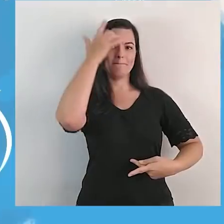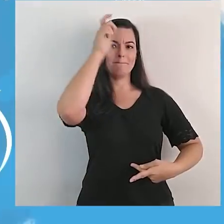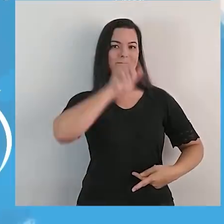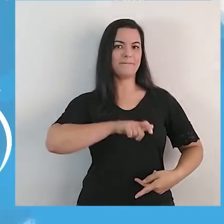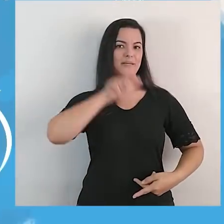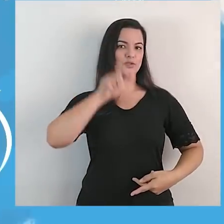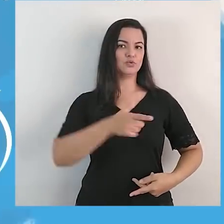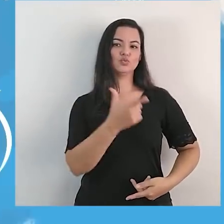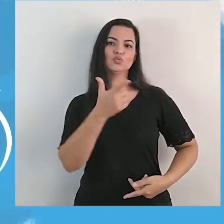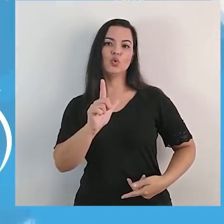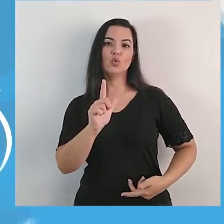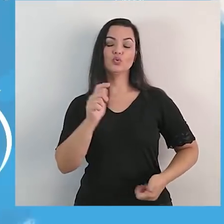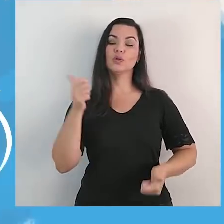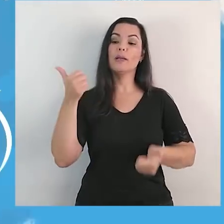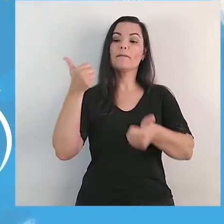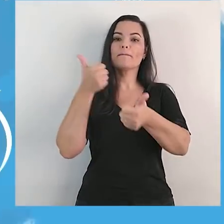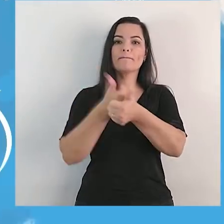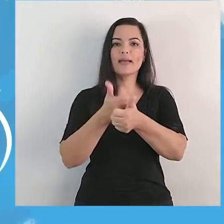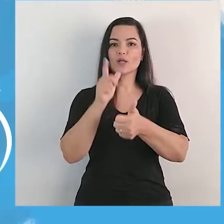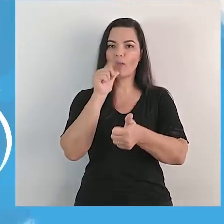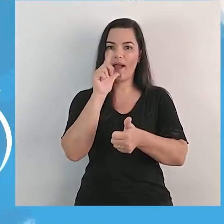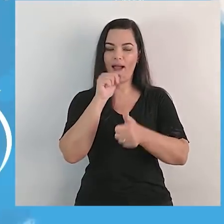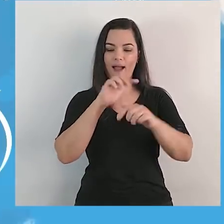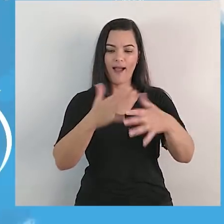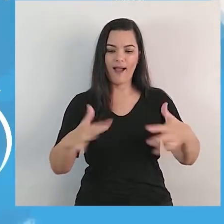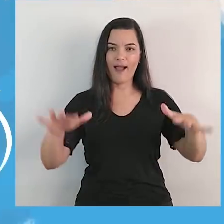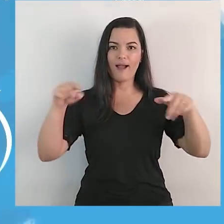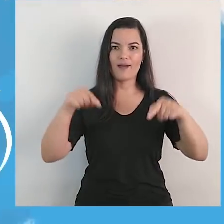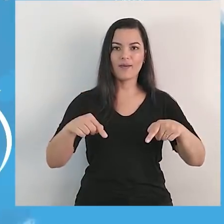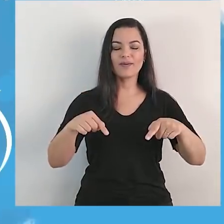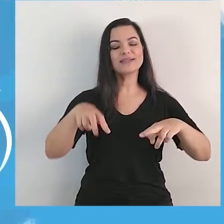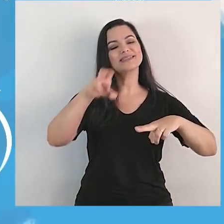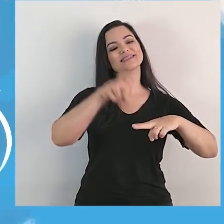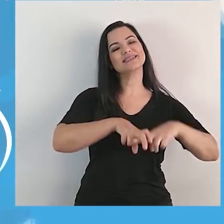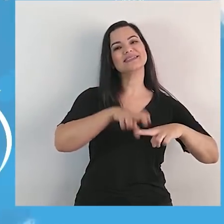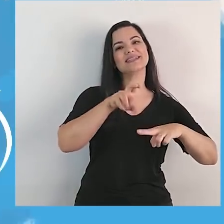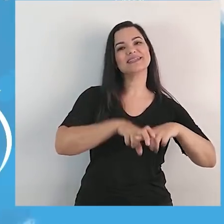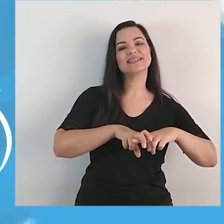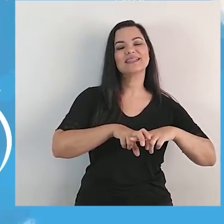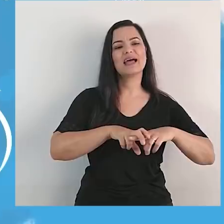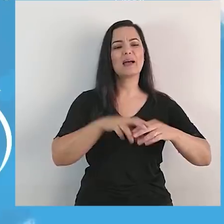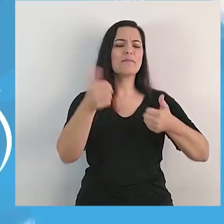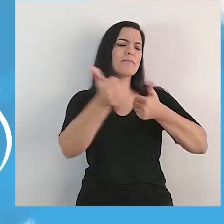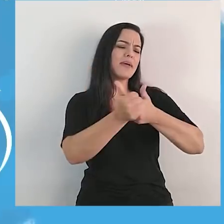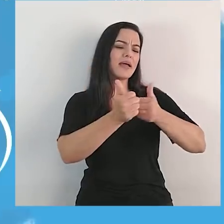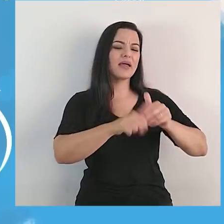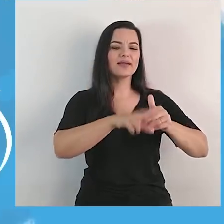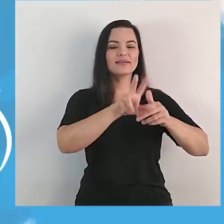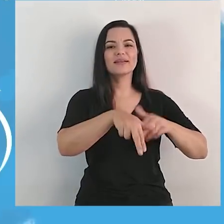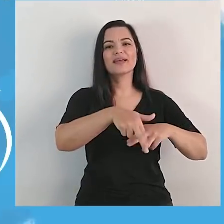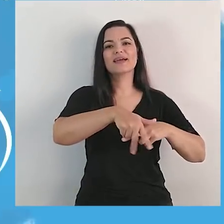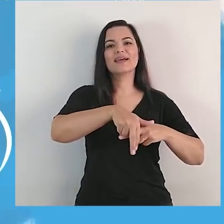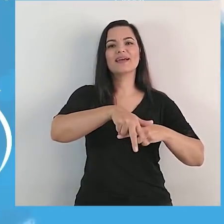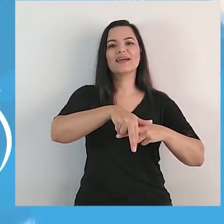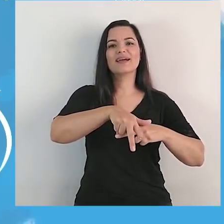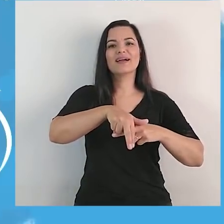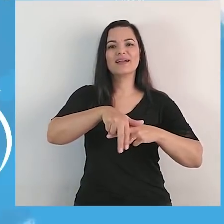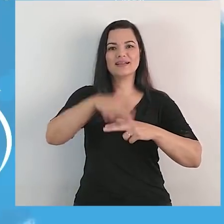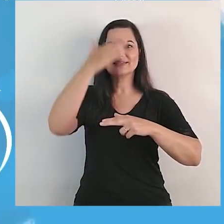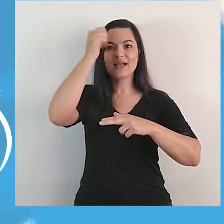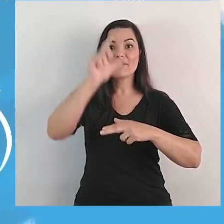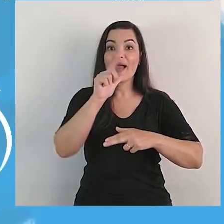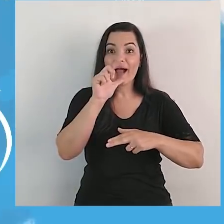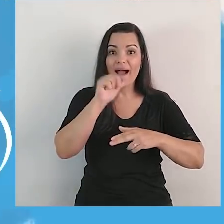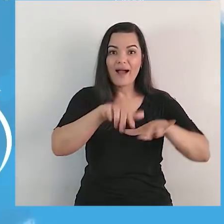que chegarem próximos dessa água e ficarem sentados ali na borda dessa